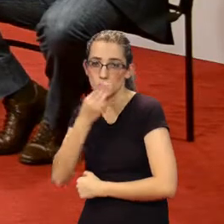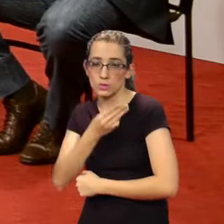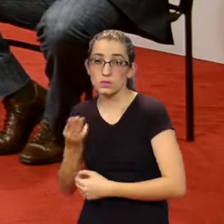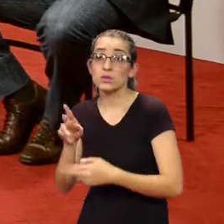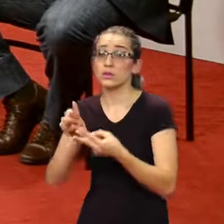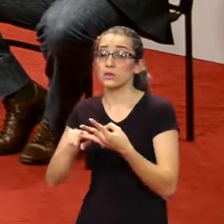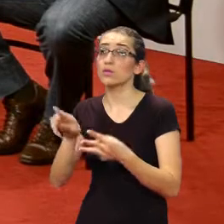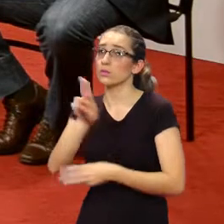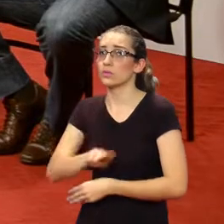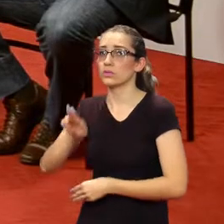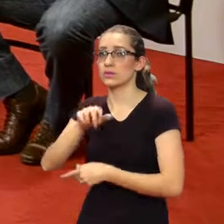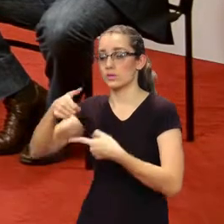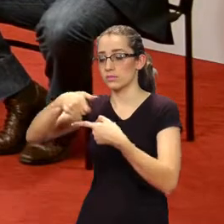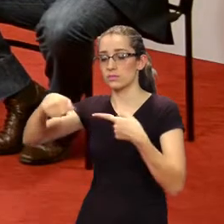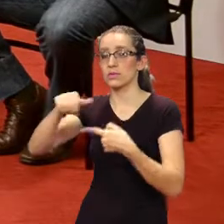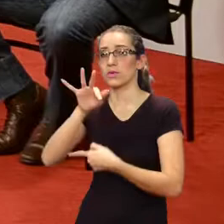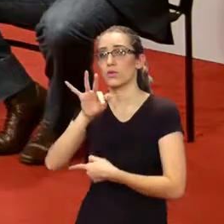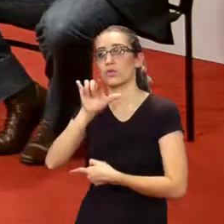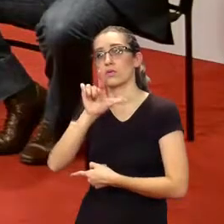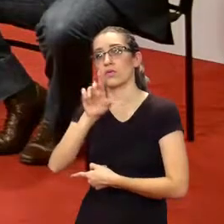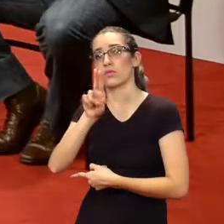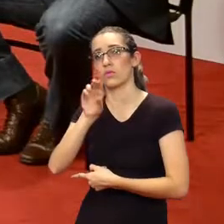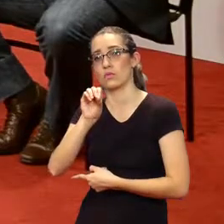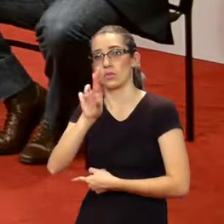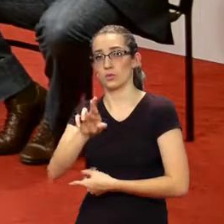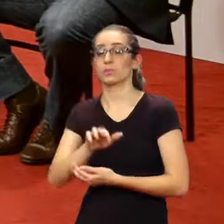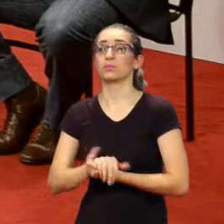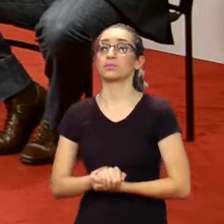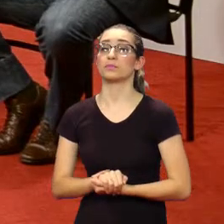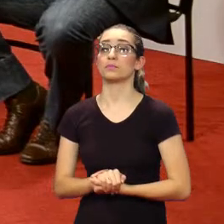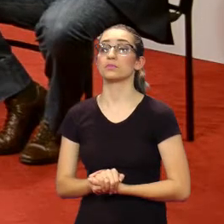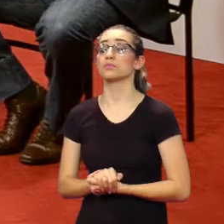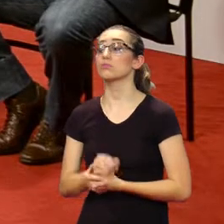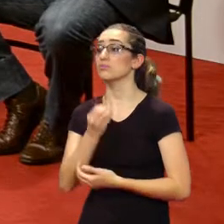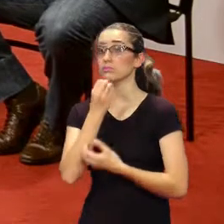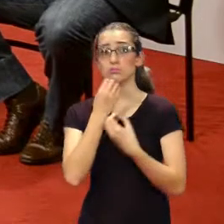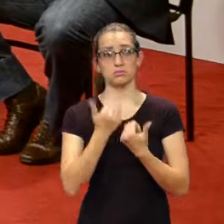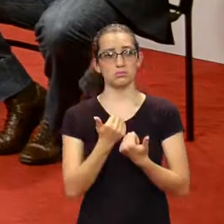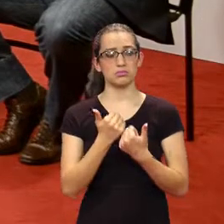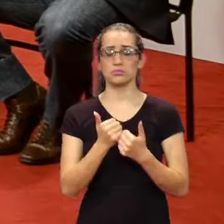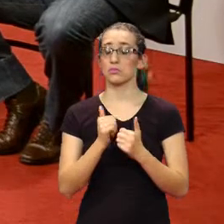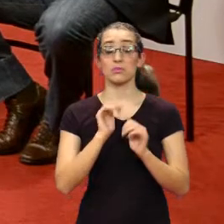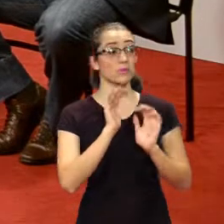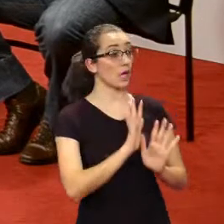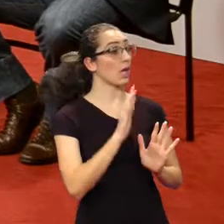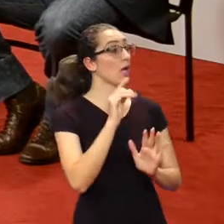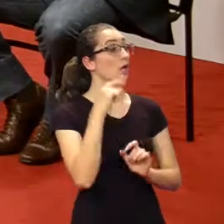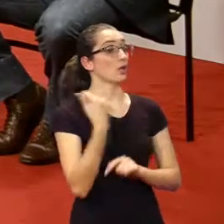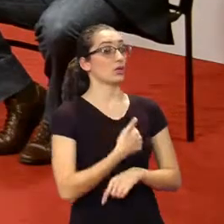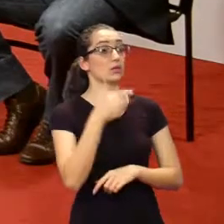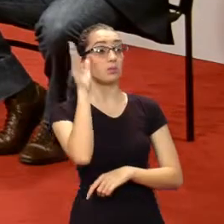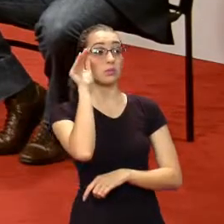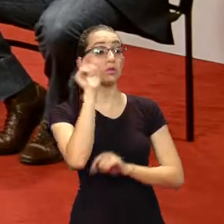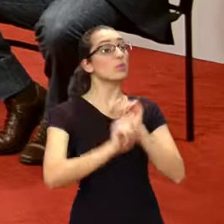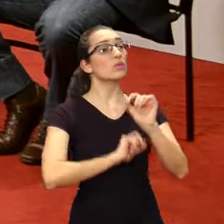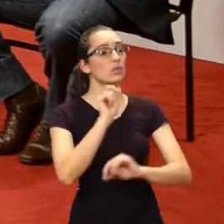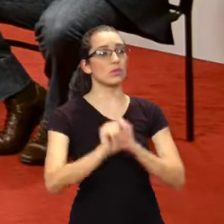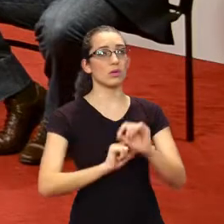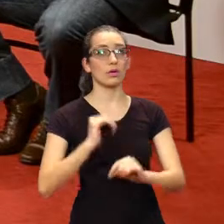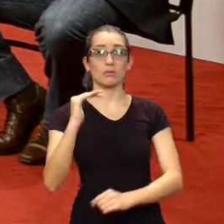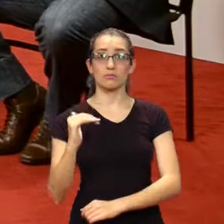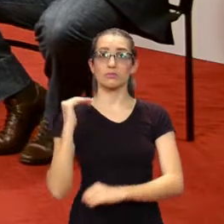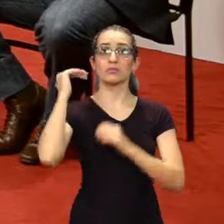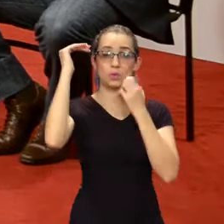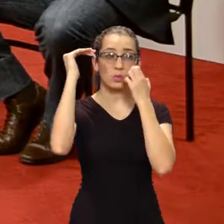fluoretada. Muito bem. O que a gente tem observado, Cláudio, é que pacientes adultos chegam para a gente